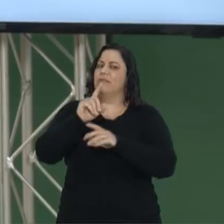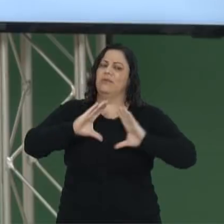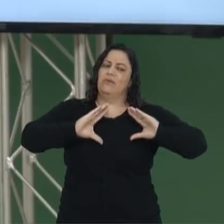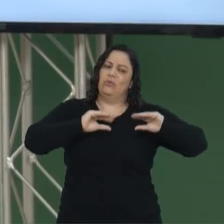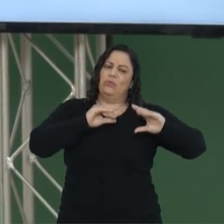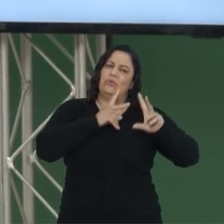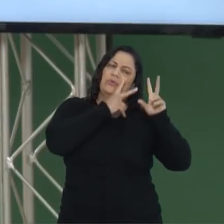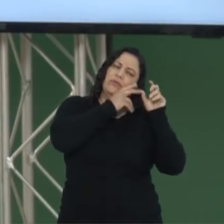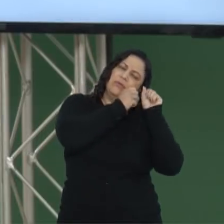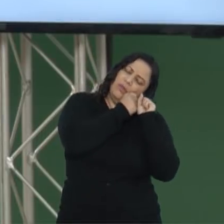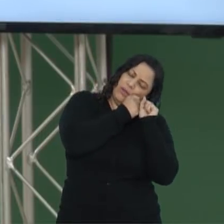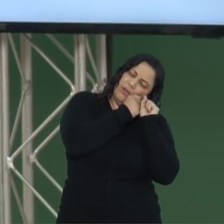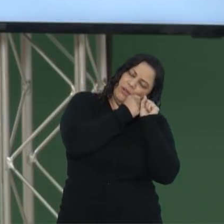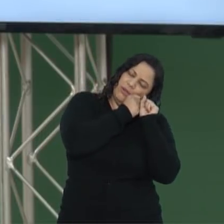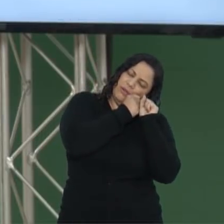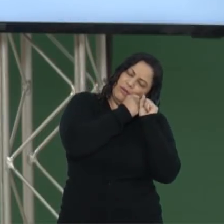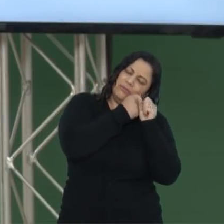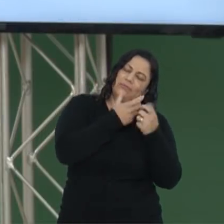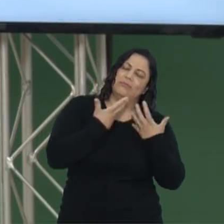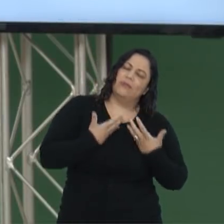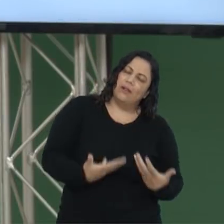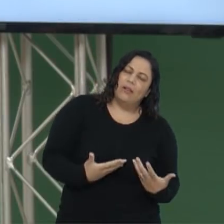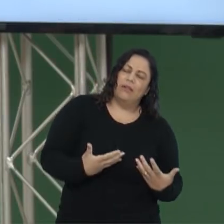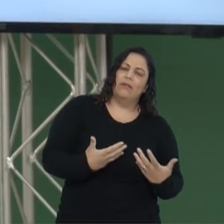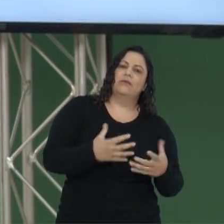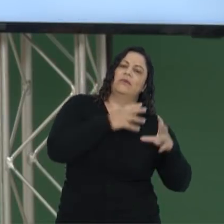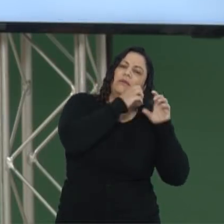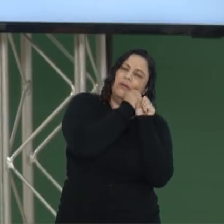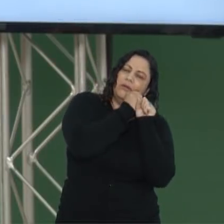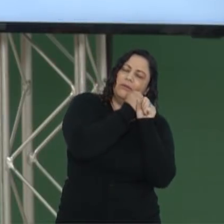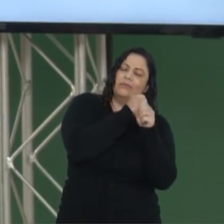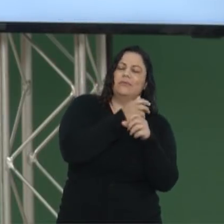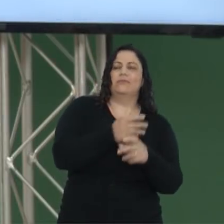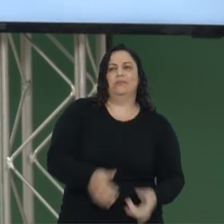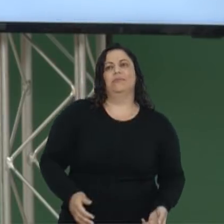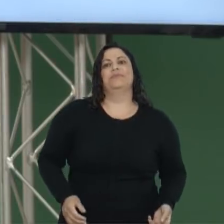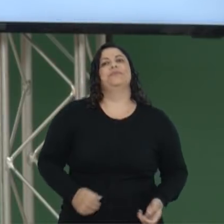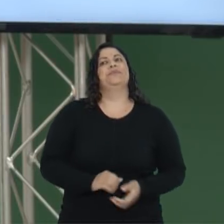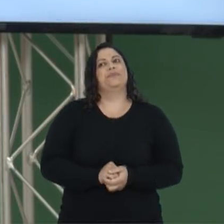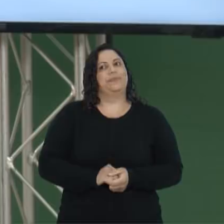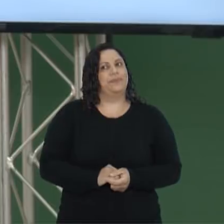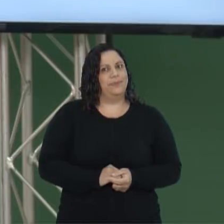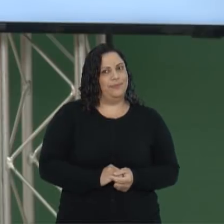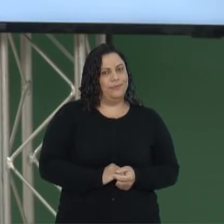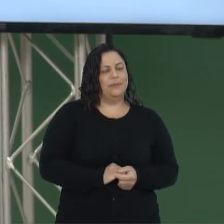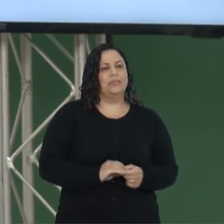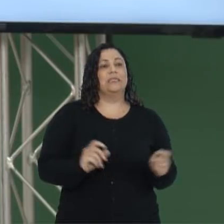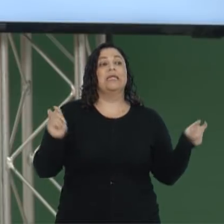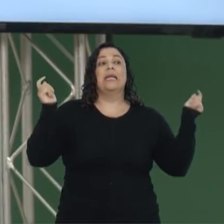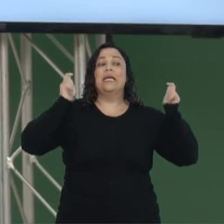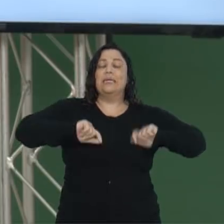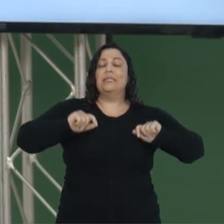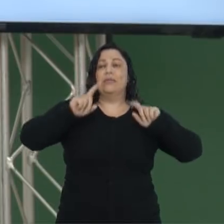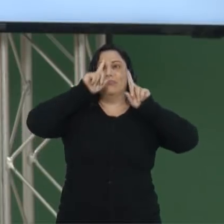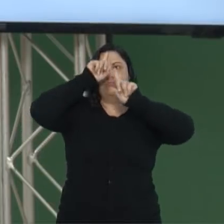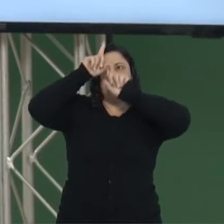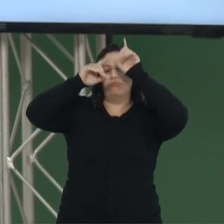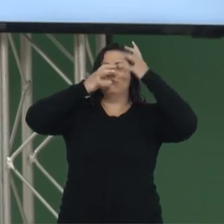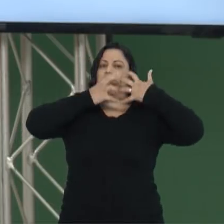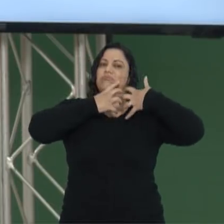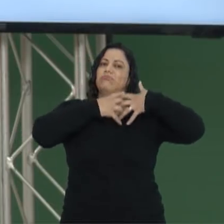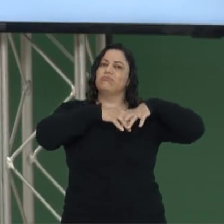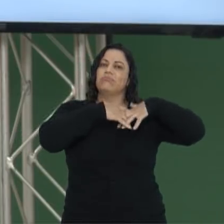veja que daí você tem outro tipo de rotina. Nesse caso, a gente sabe que essa rotina ela cabe muito mais para atividades intelectuais, para